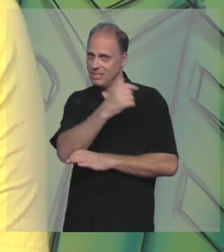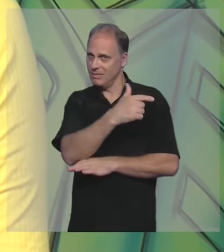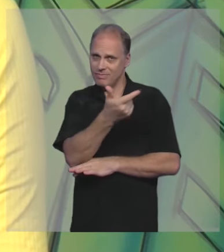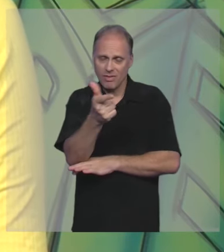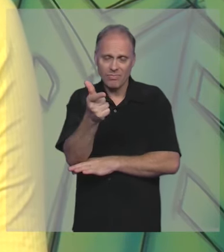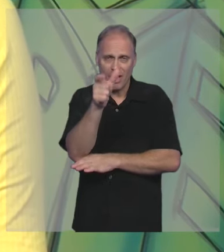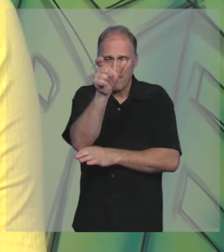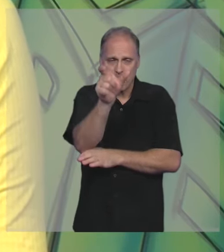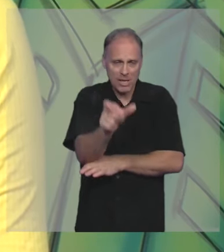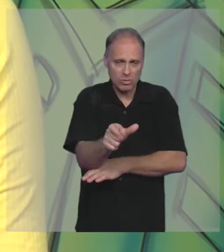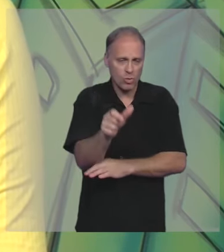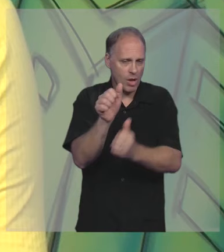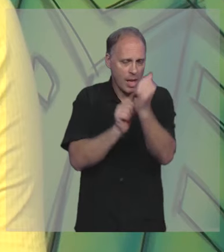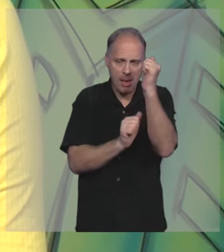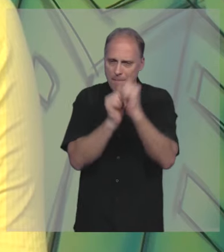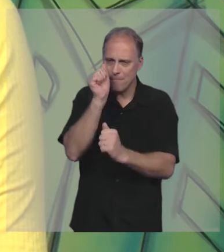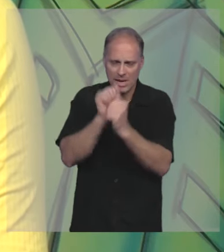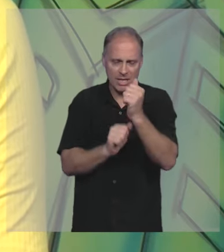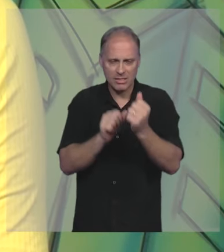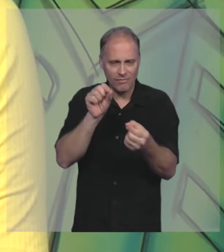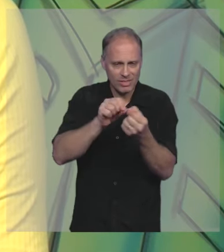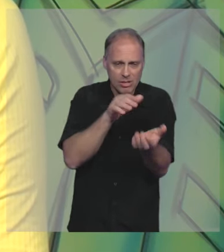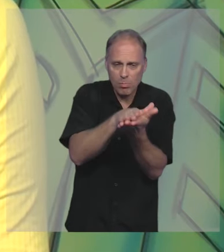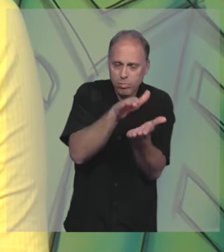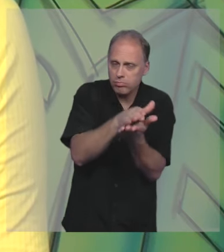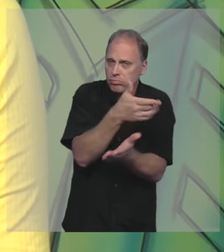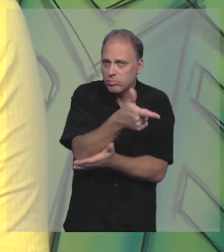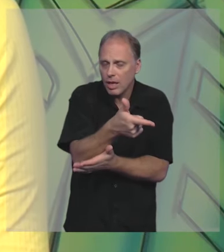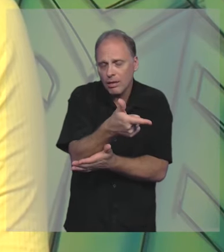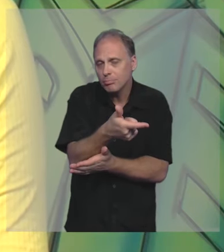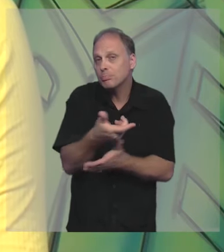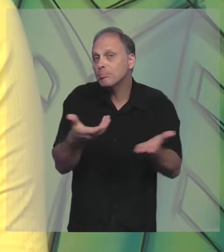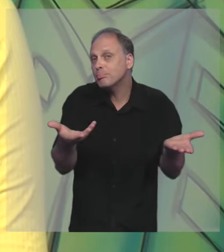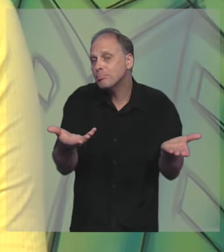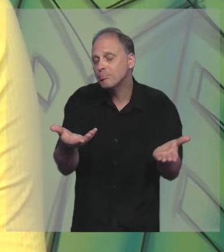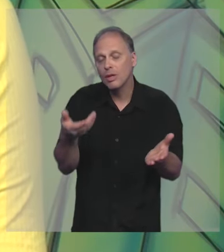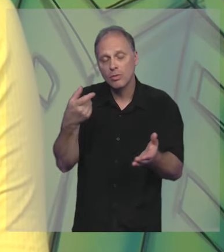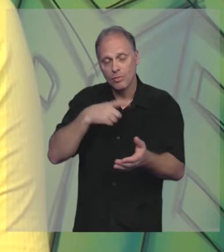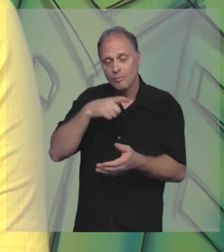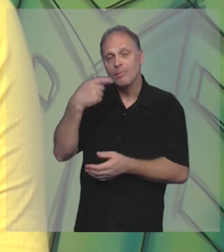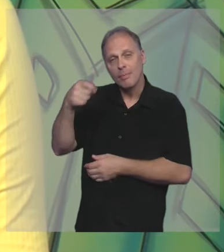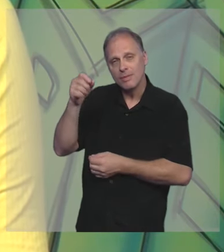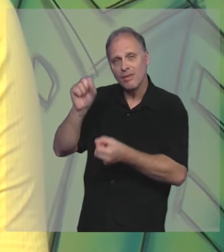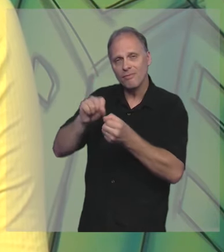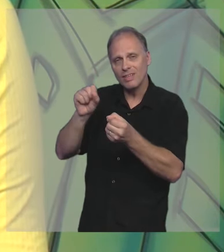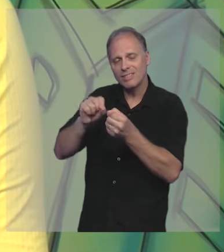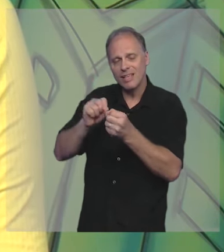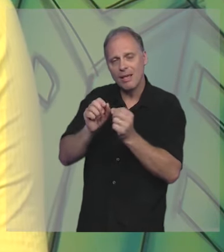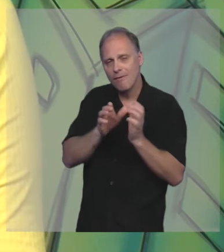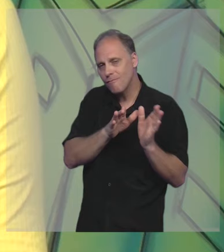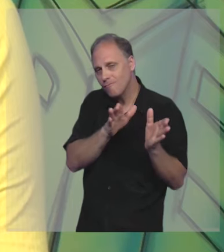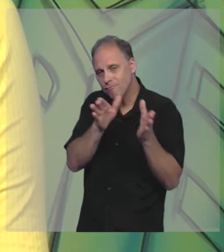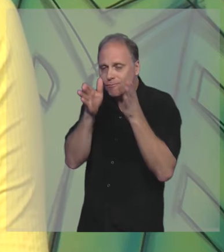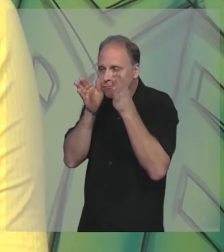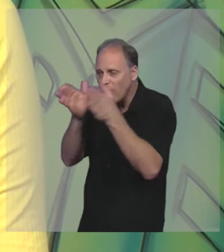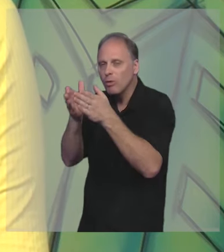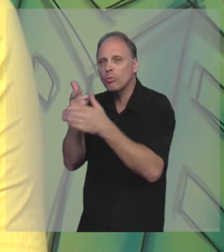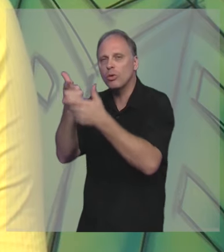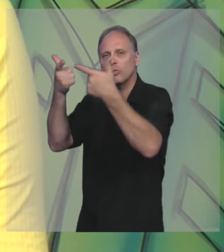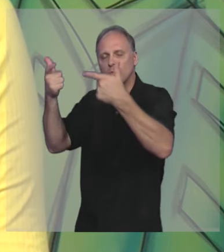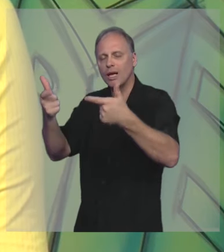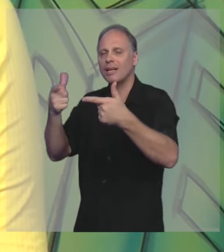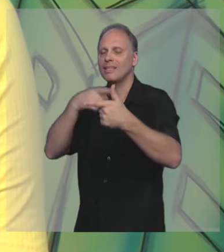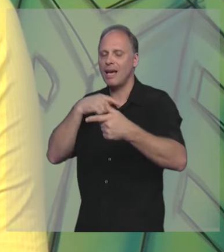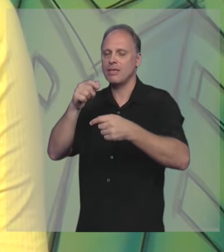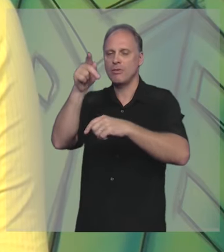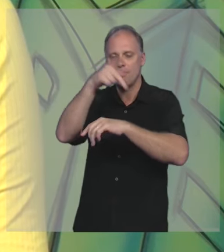tem pessoas, indústrias investindo em produção, consequentemente tu tem uma grande retração do país, tu tem